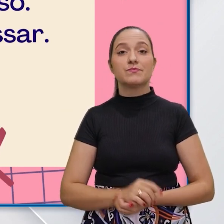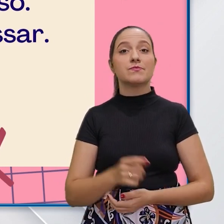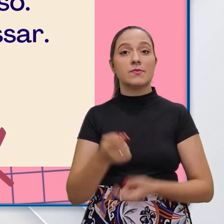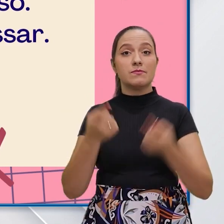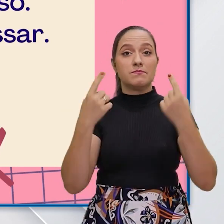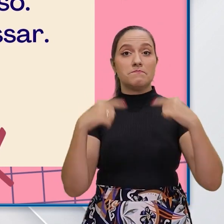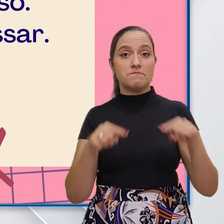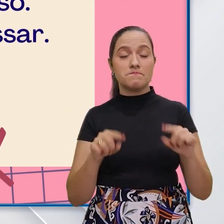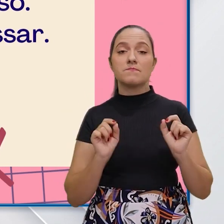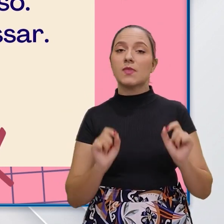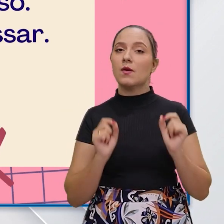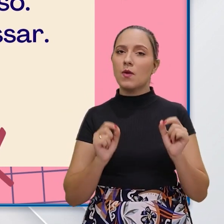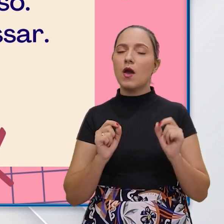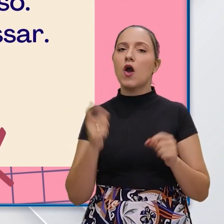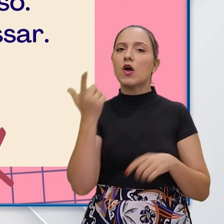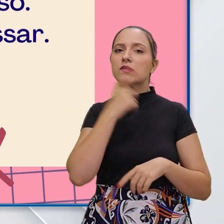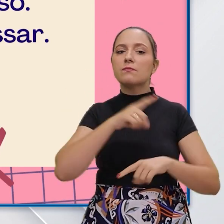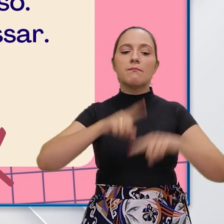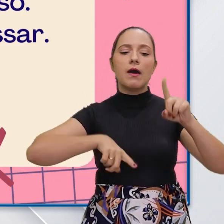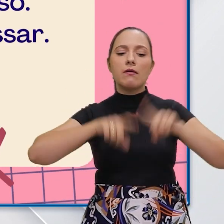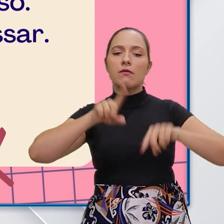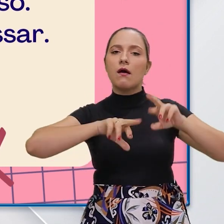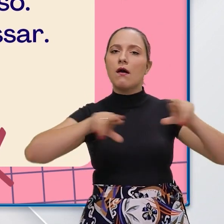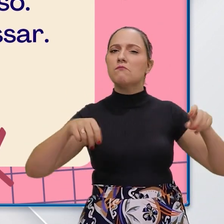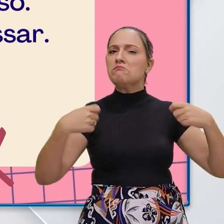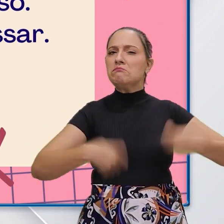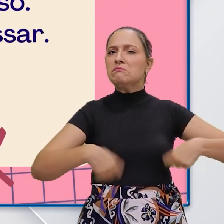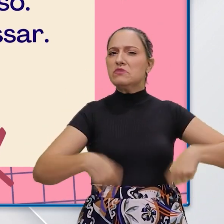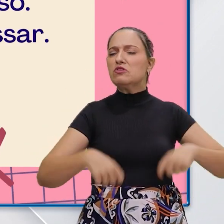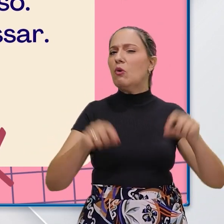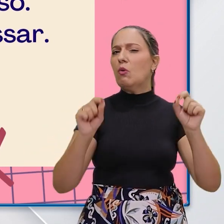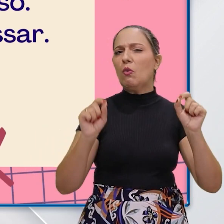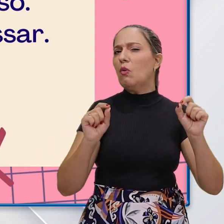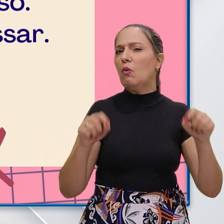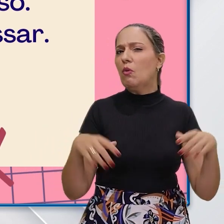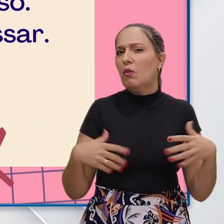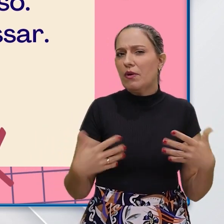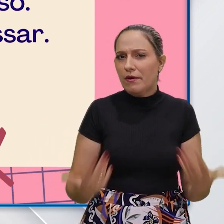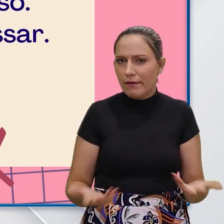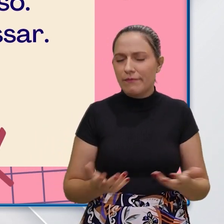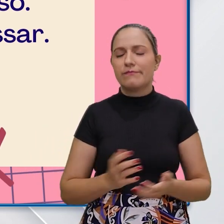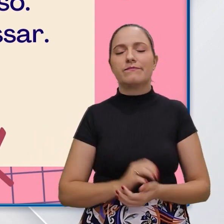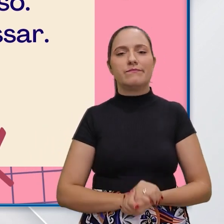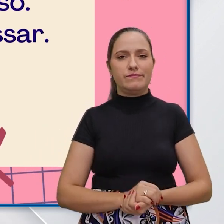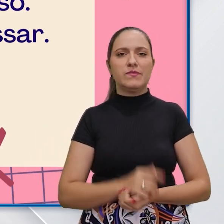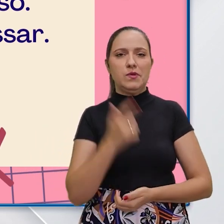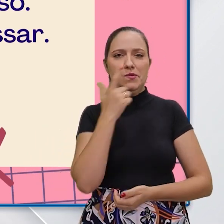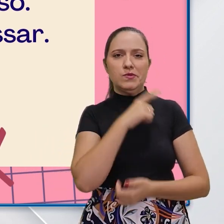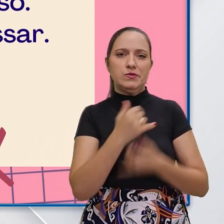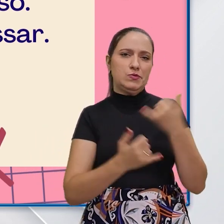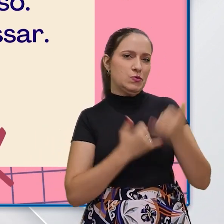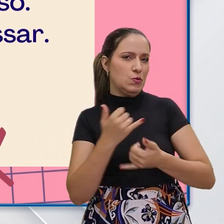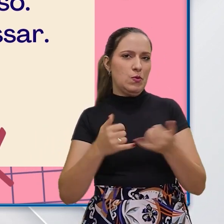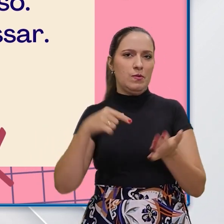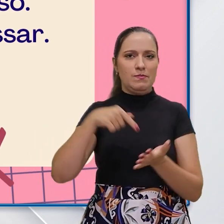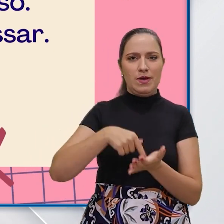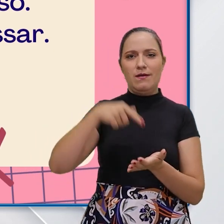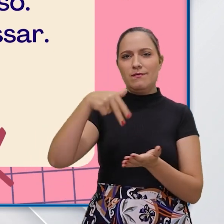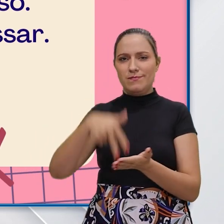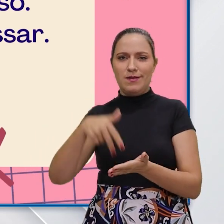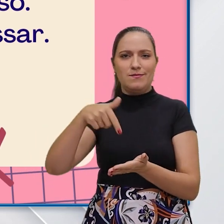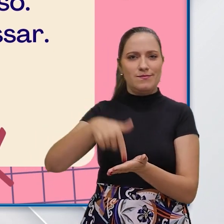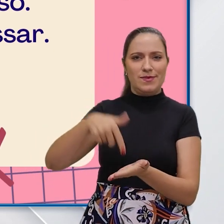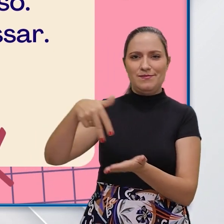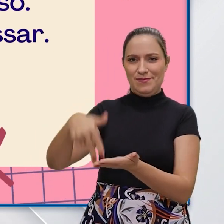Depois, escreveremos os materiais necessários para a realização do jogo da